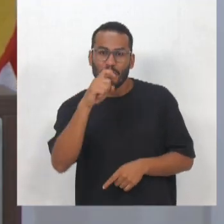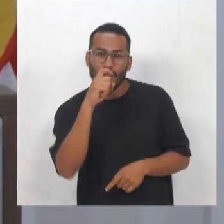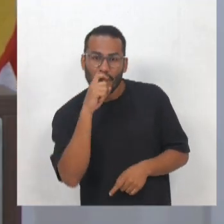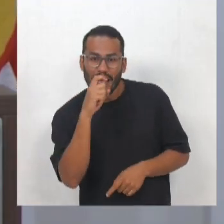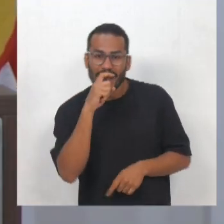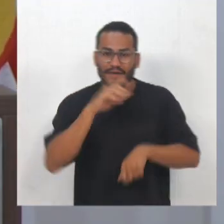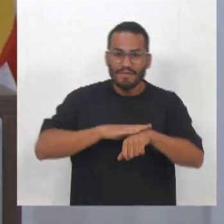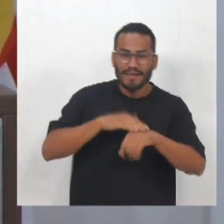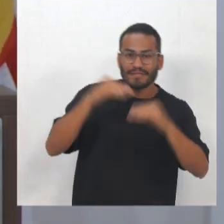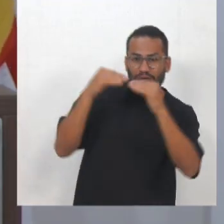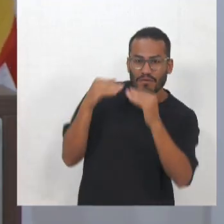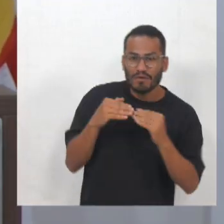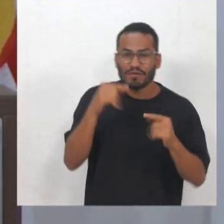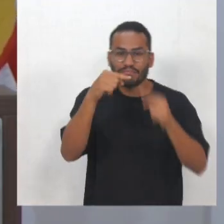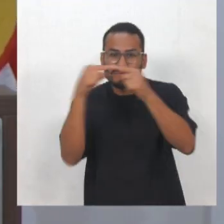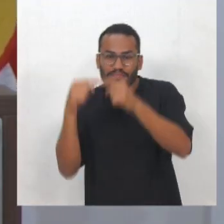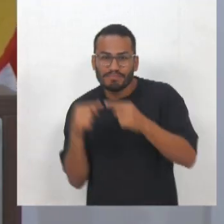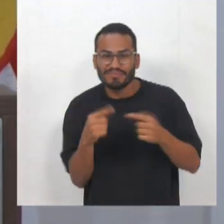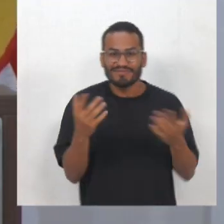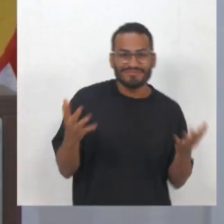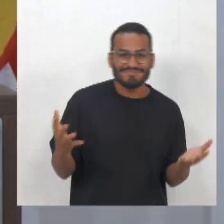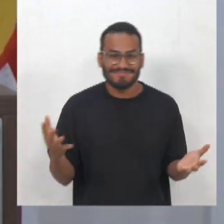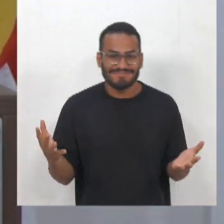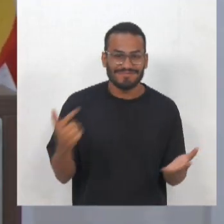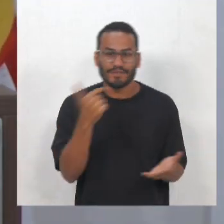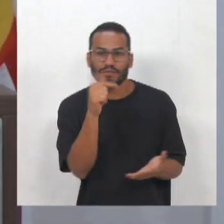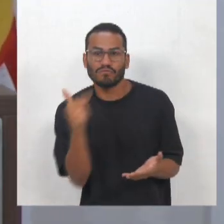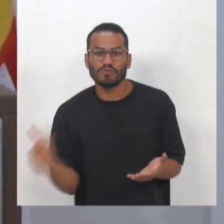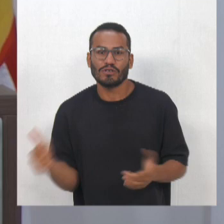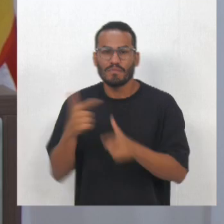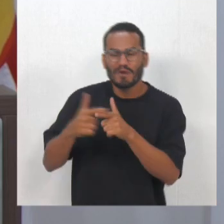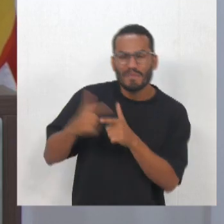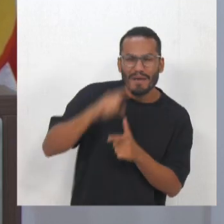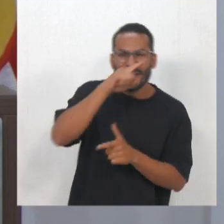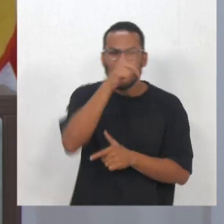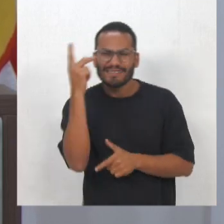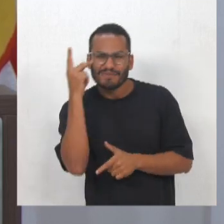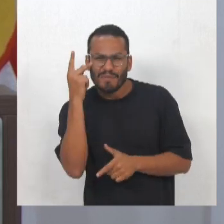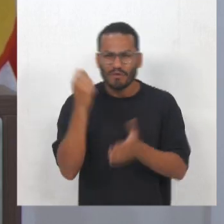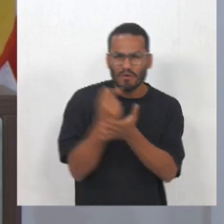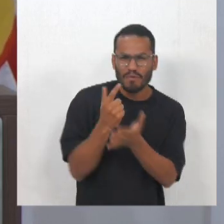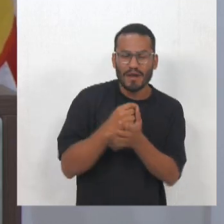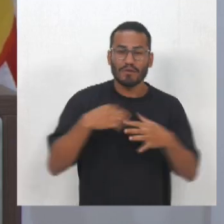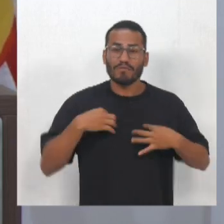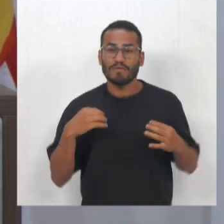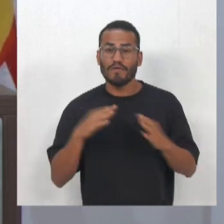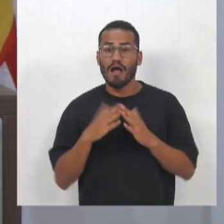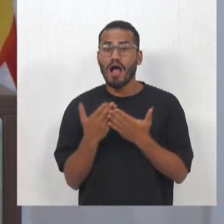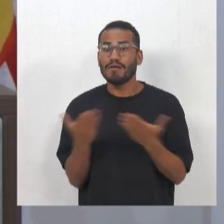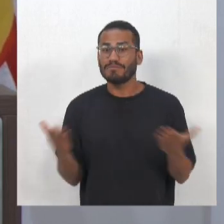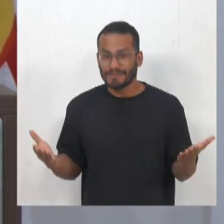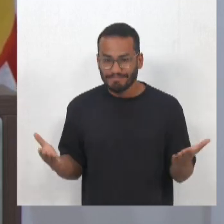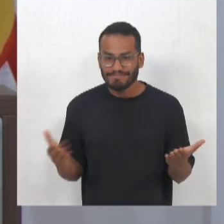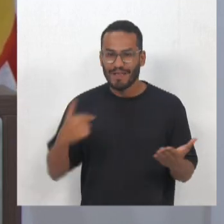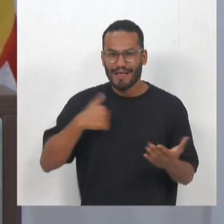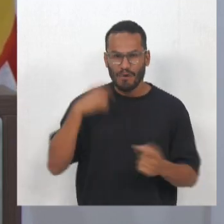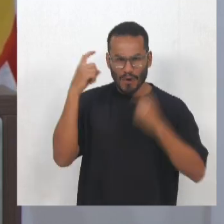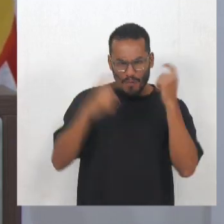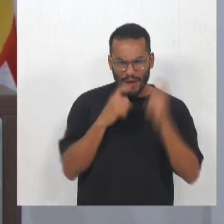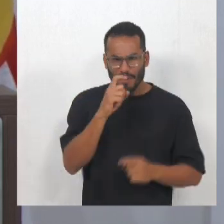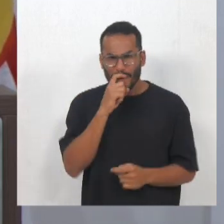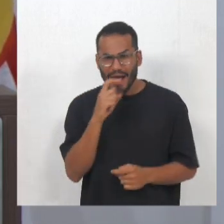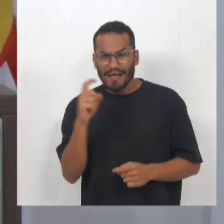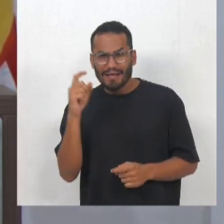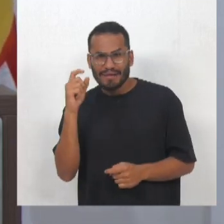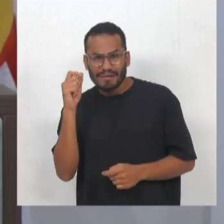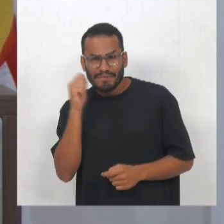fez um acordo com ele, enfim, houve um problema lá e eles não compraram o uniforme. Aí eu vou me preocupar com um pai e dois,